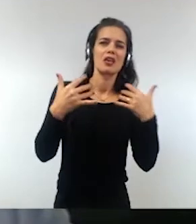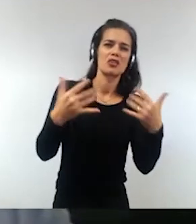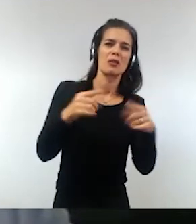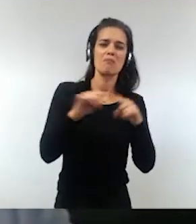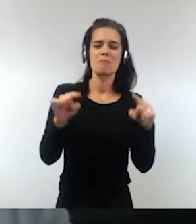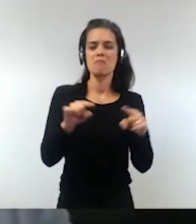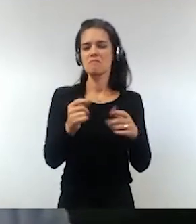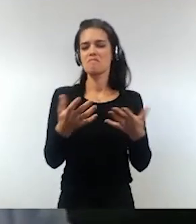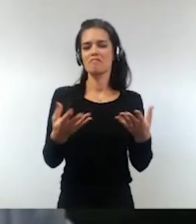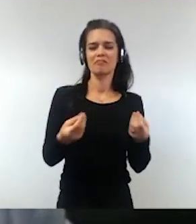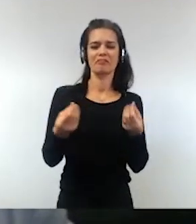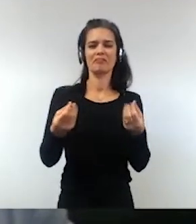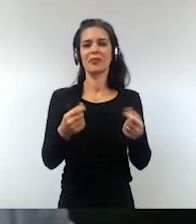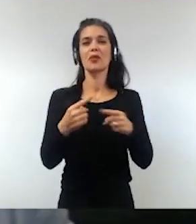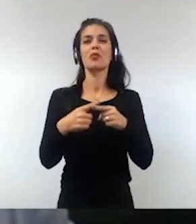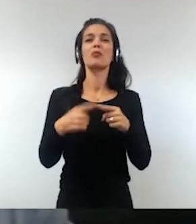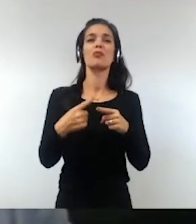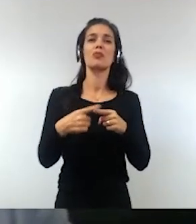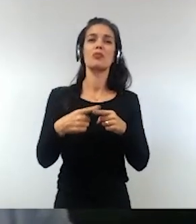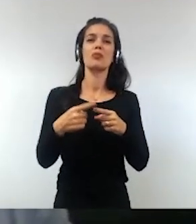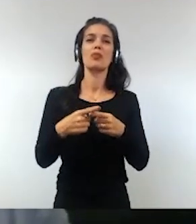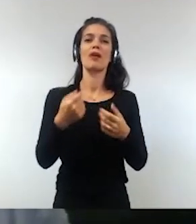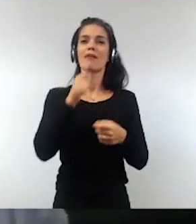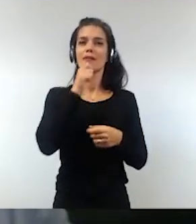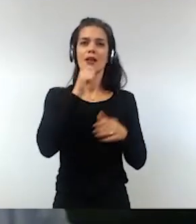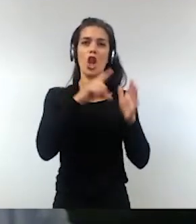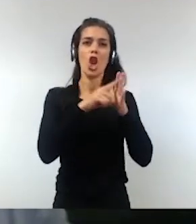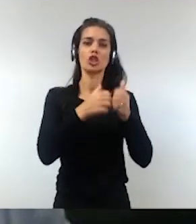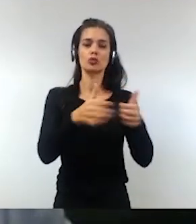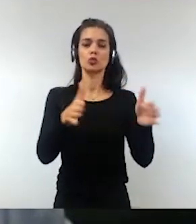ainda não é uma coisa forte, até porque o comércio ainda não